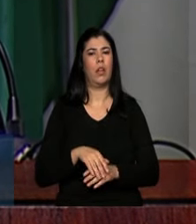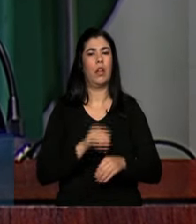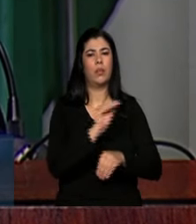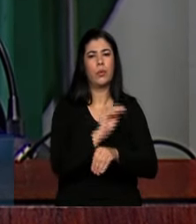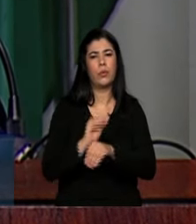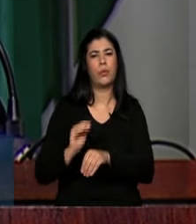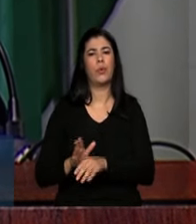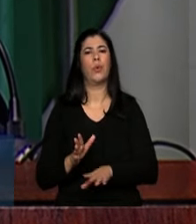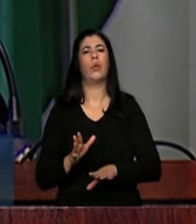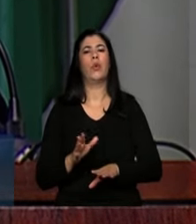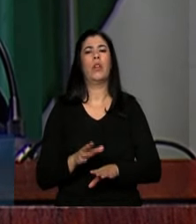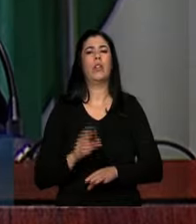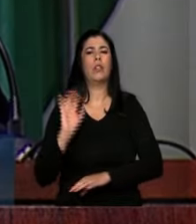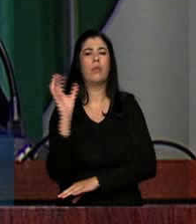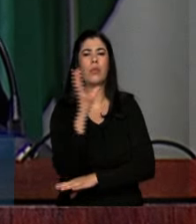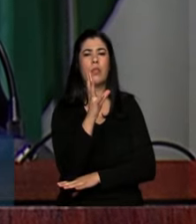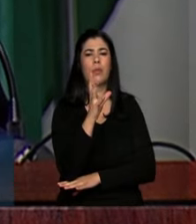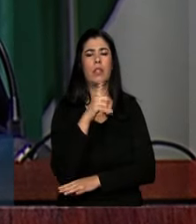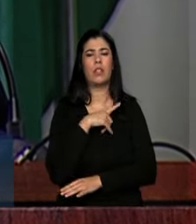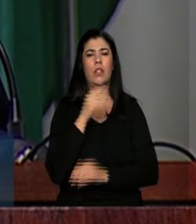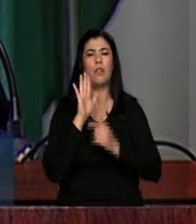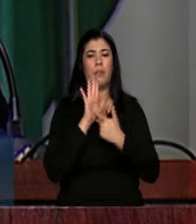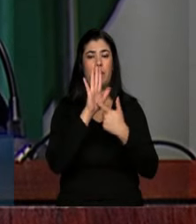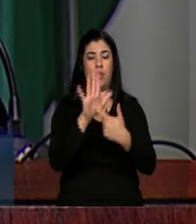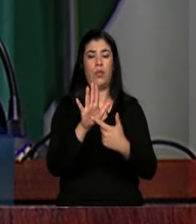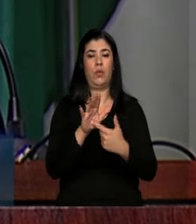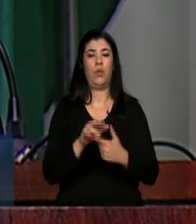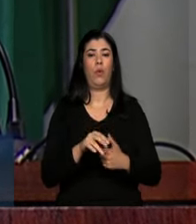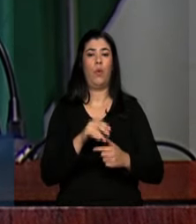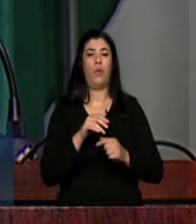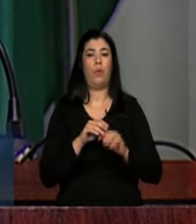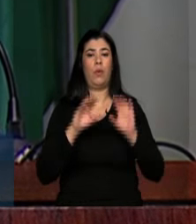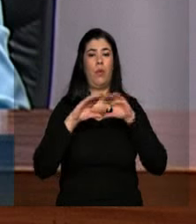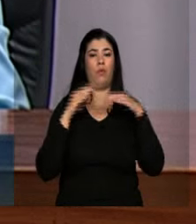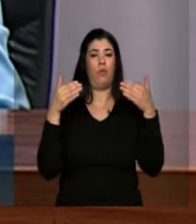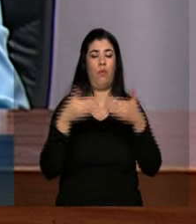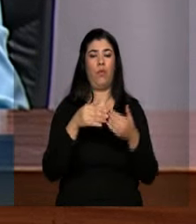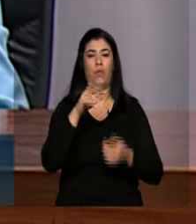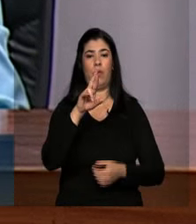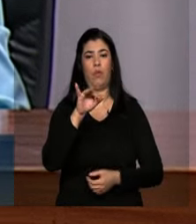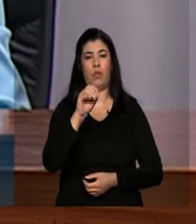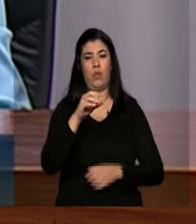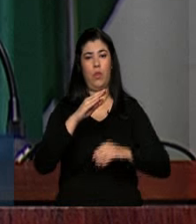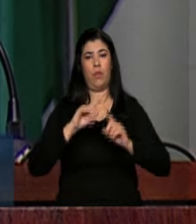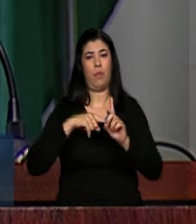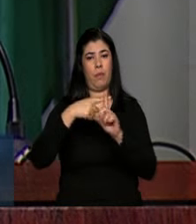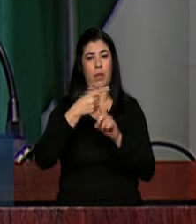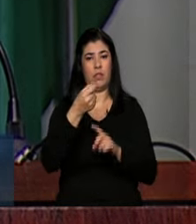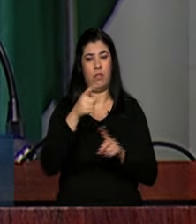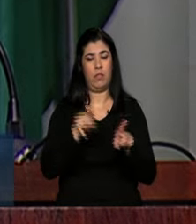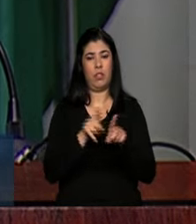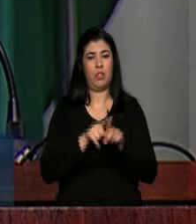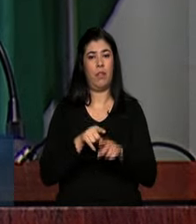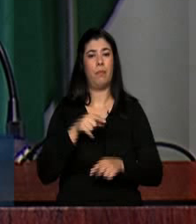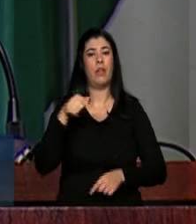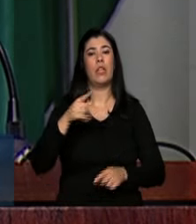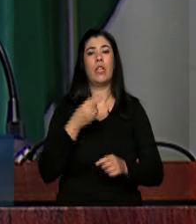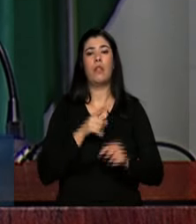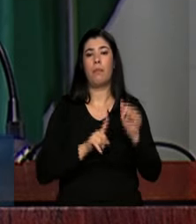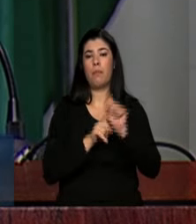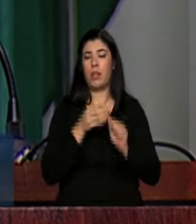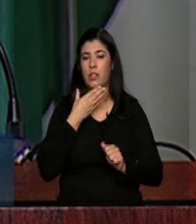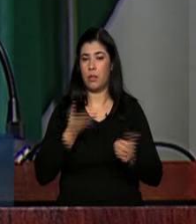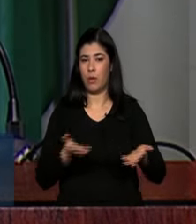como demonstramos na Rio+20, e voltaremos a fazê-lo na Conferência de Paris sobre Mudança do Clima em dezembro